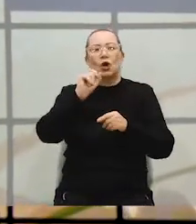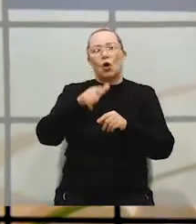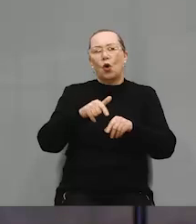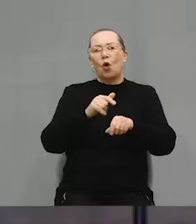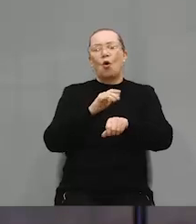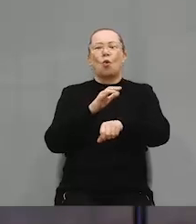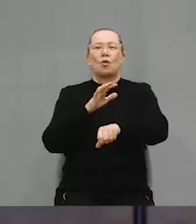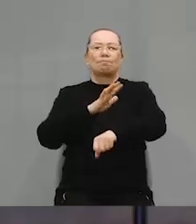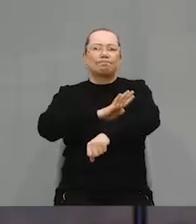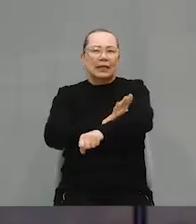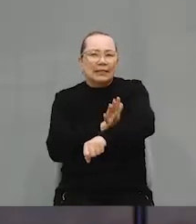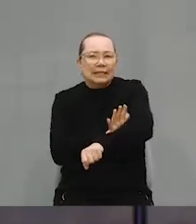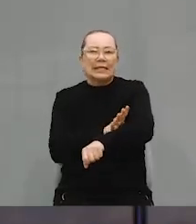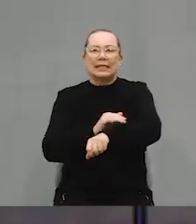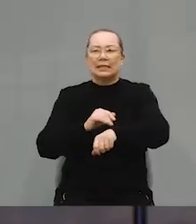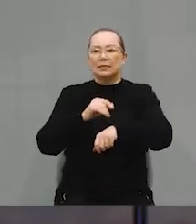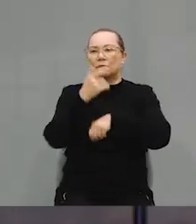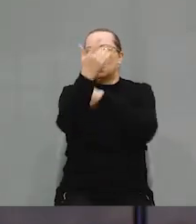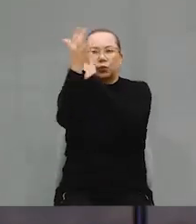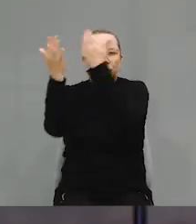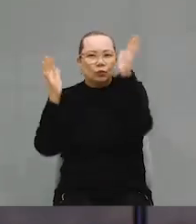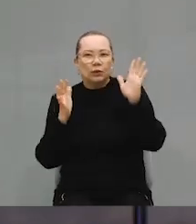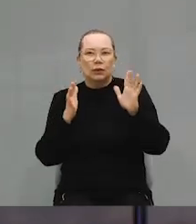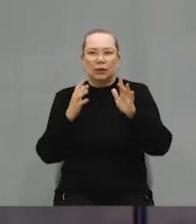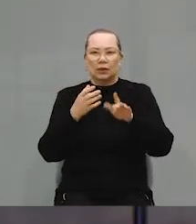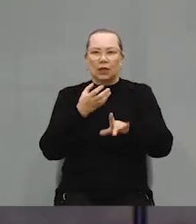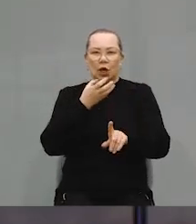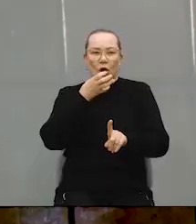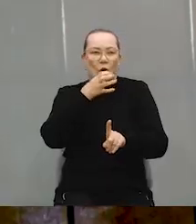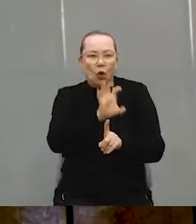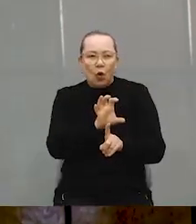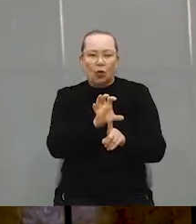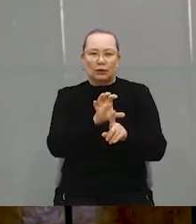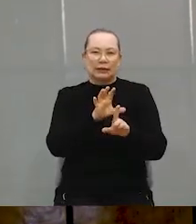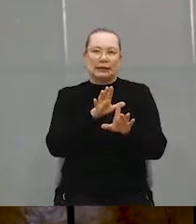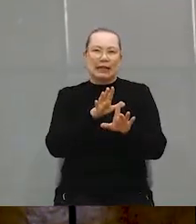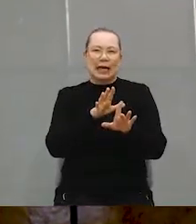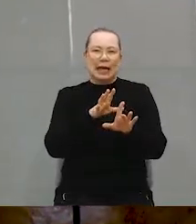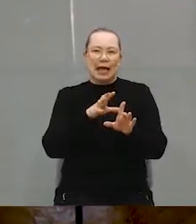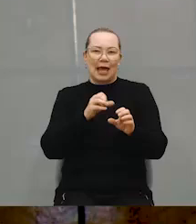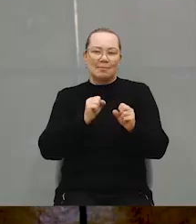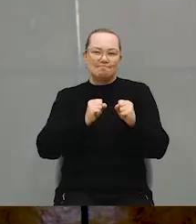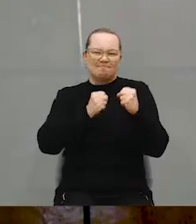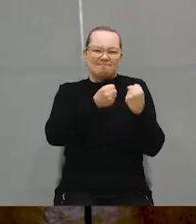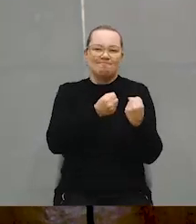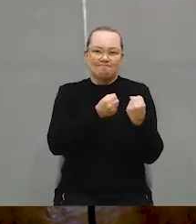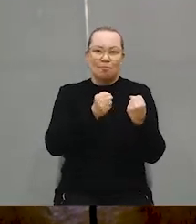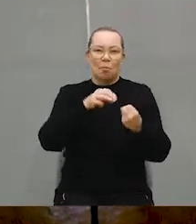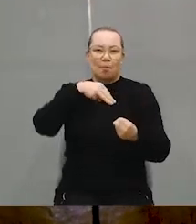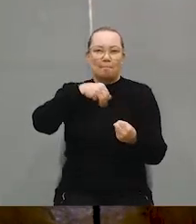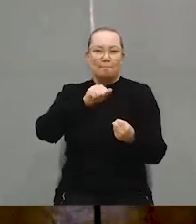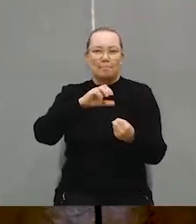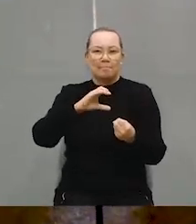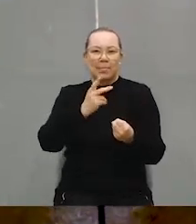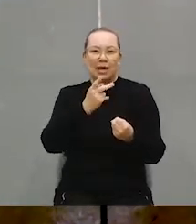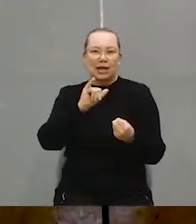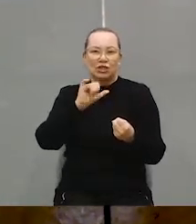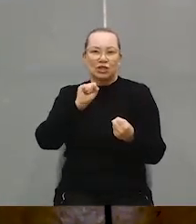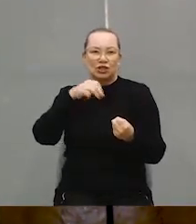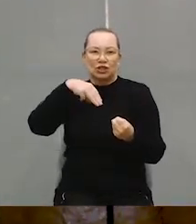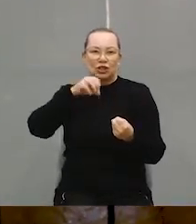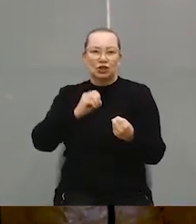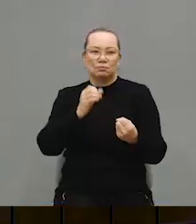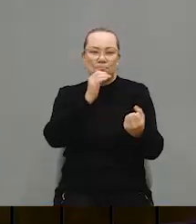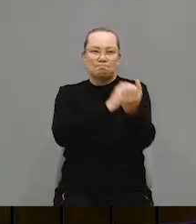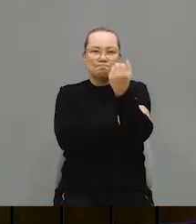racismo, pautas contra o machismo. Então, sutilmente ela vai comentando sobre situações do dia